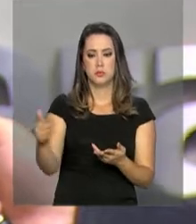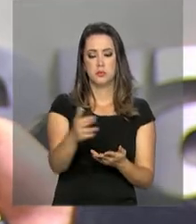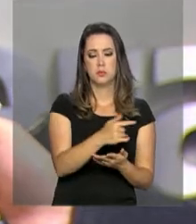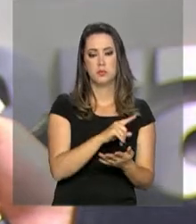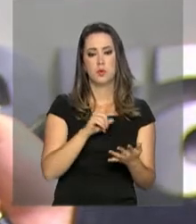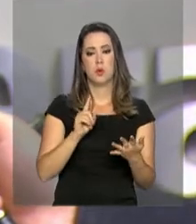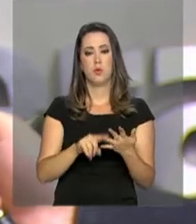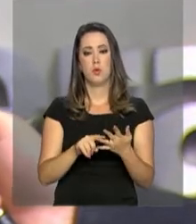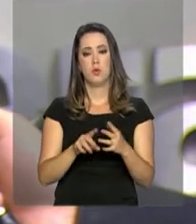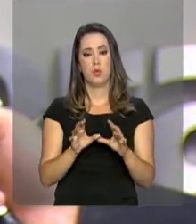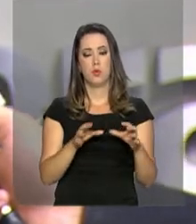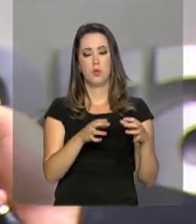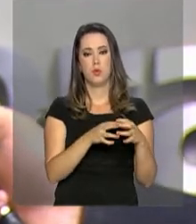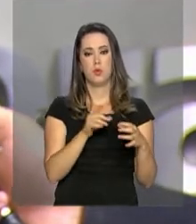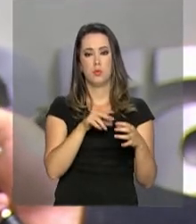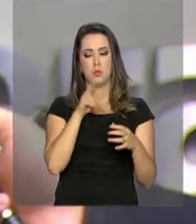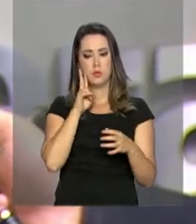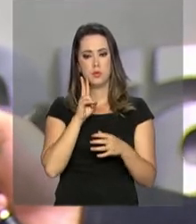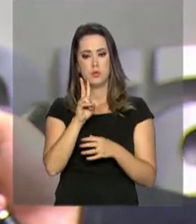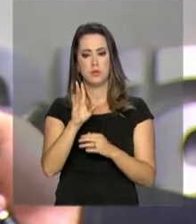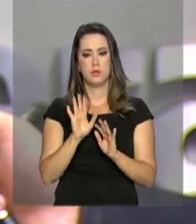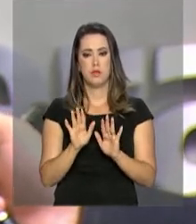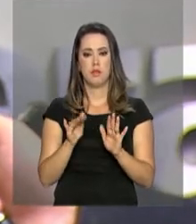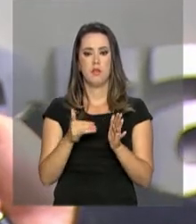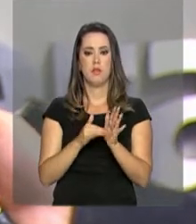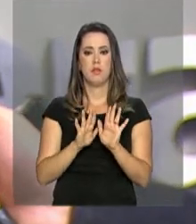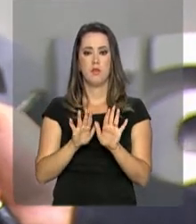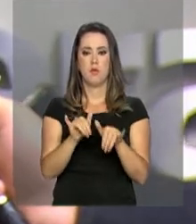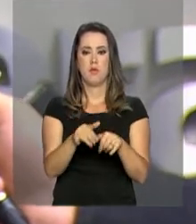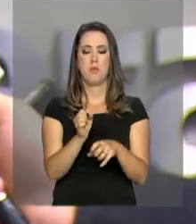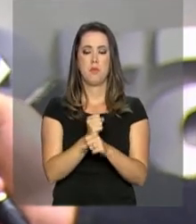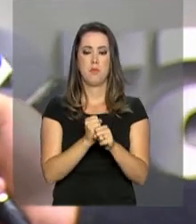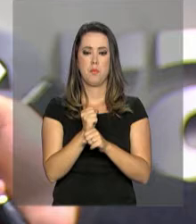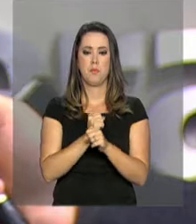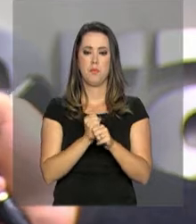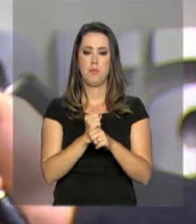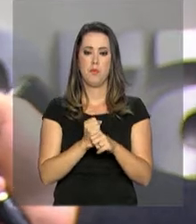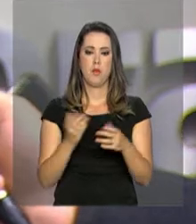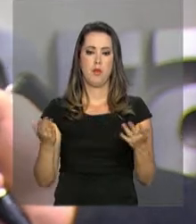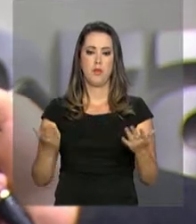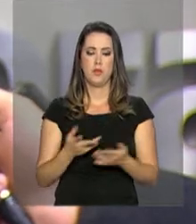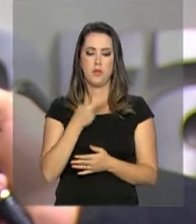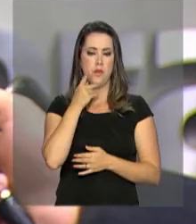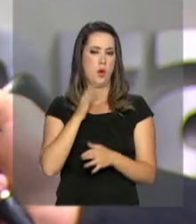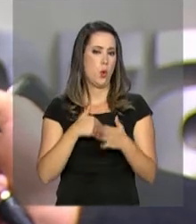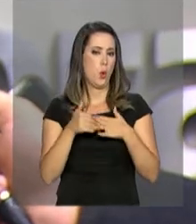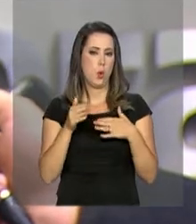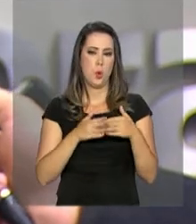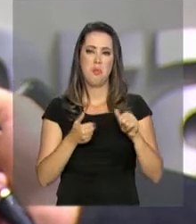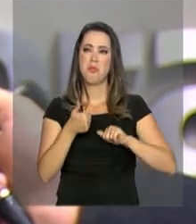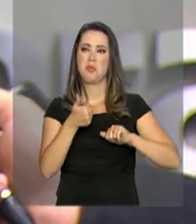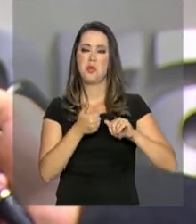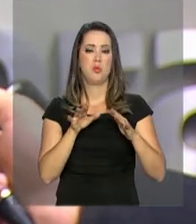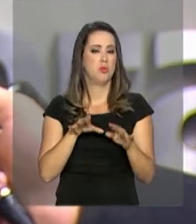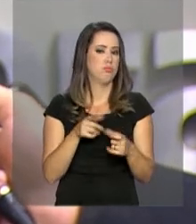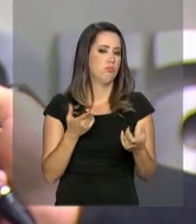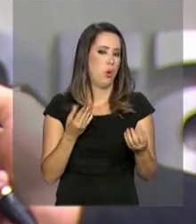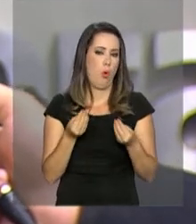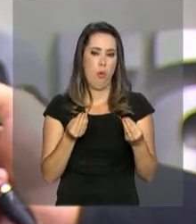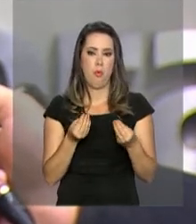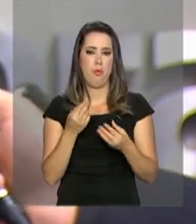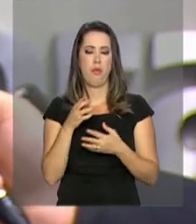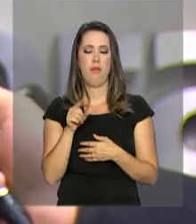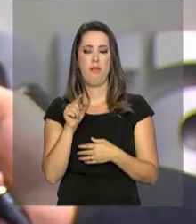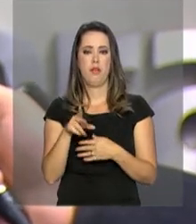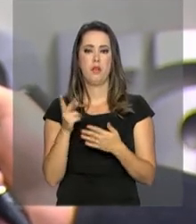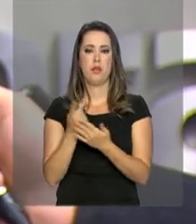e parte dos efeitos vão ser verificados até o final do ano. No momento é um pouco prematuro fazer qualquer avaliação da dimensão desses efeitos. É